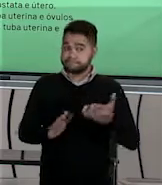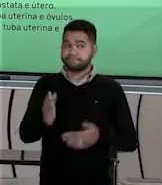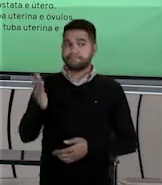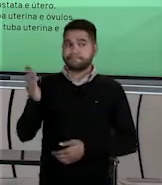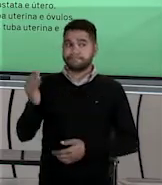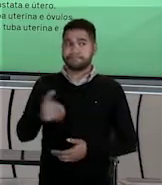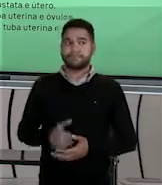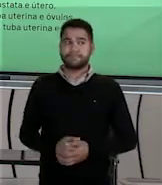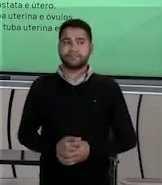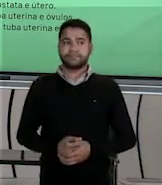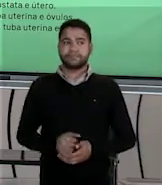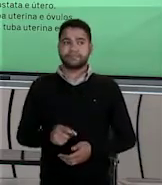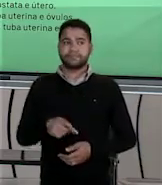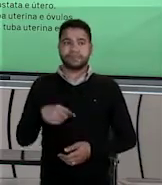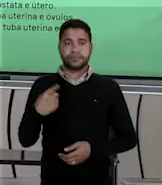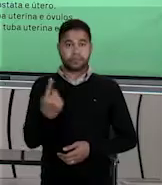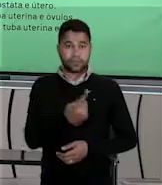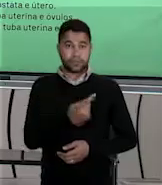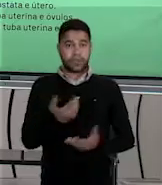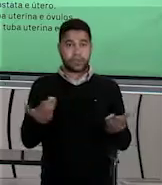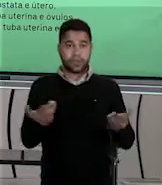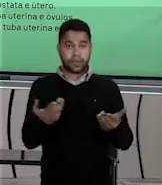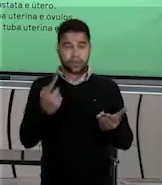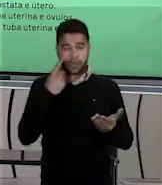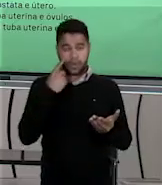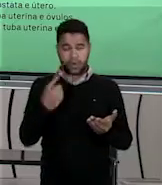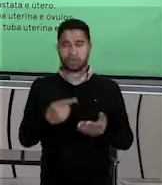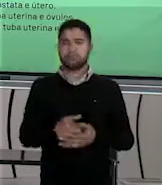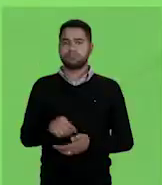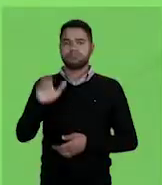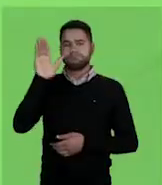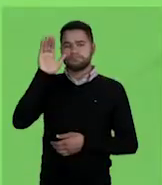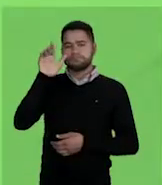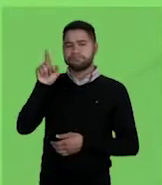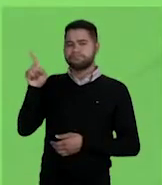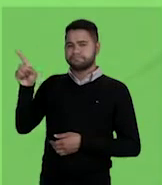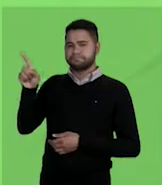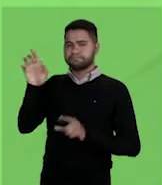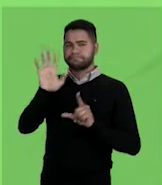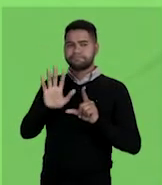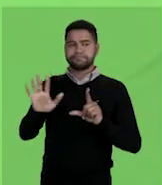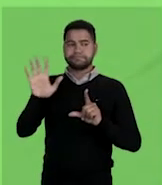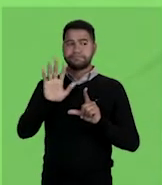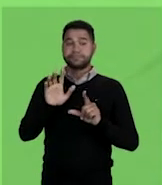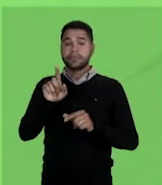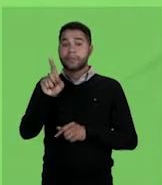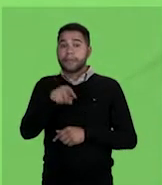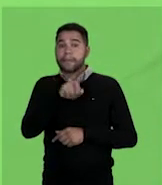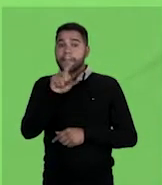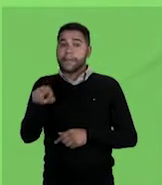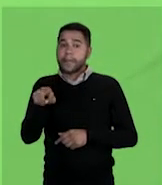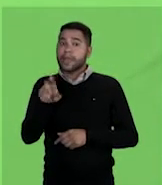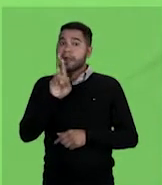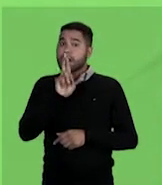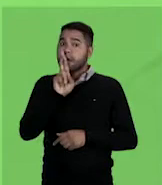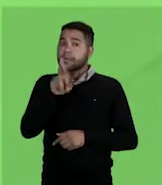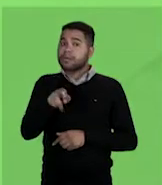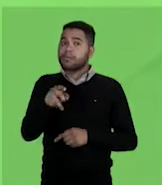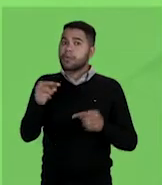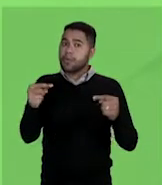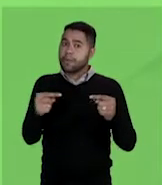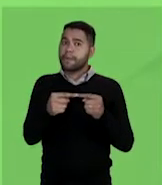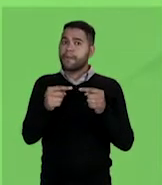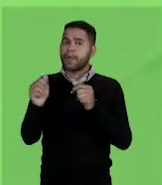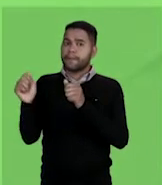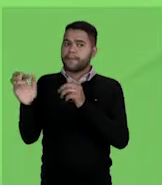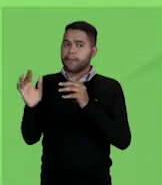Atividades. Então, vamos lá, turminha. Observe a imagem abaixo. Marque a alternativa que descreve a